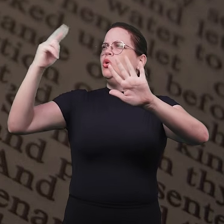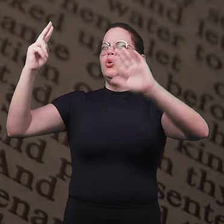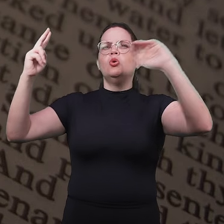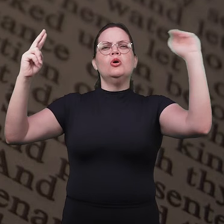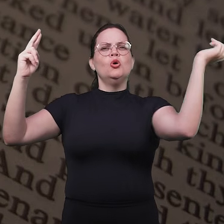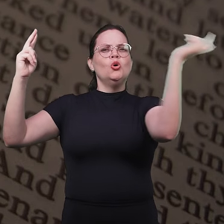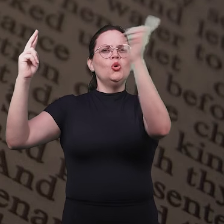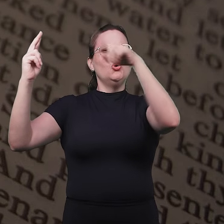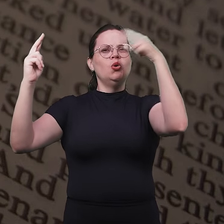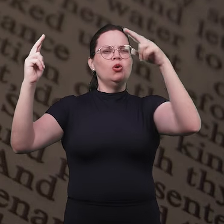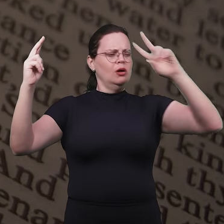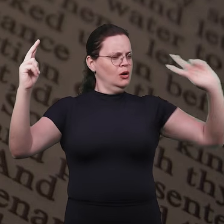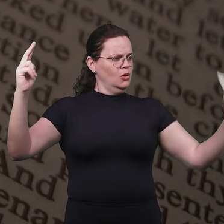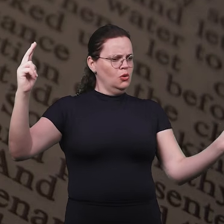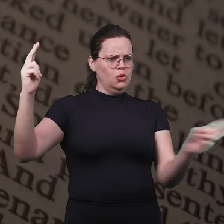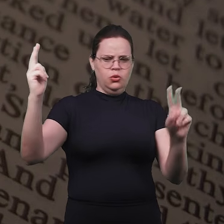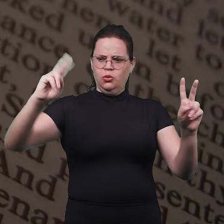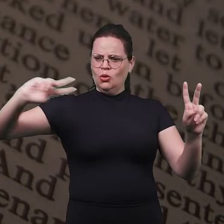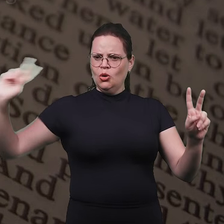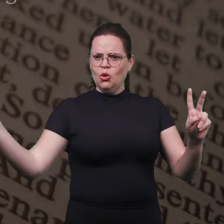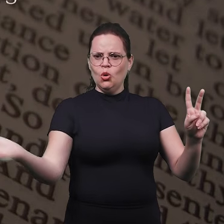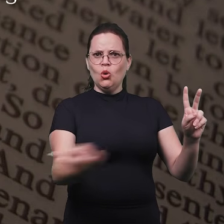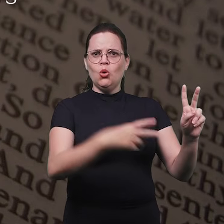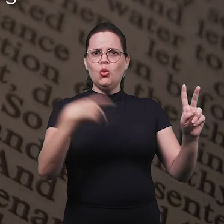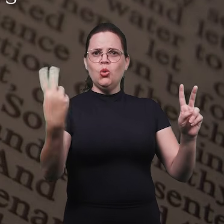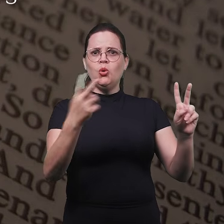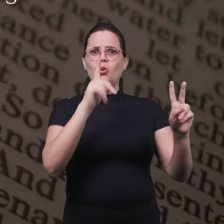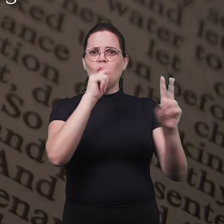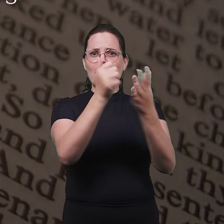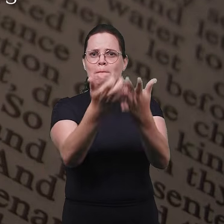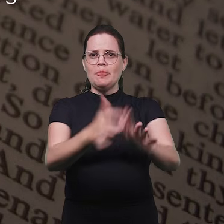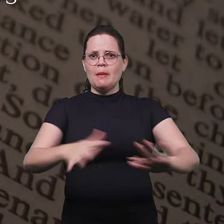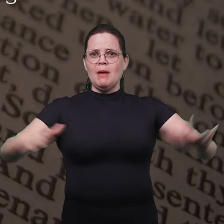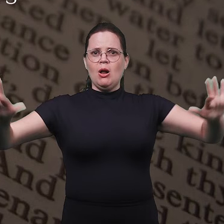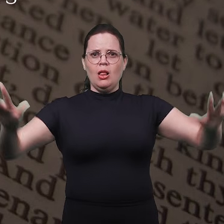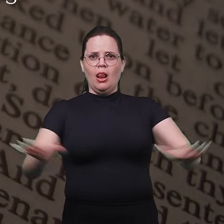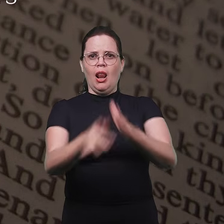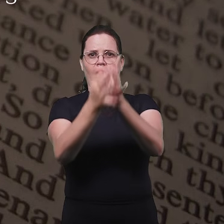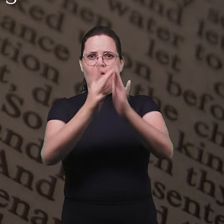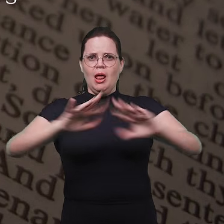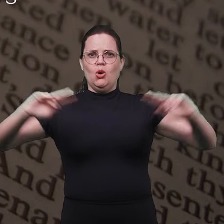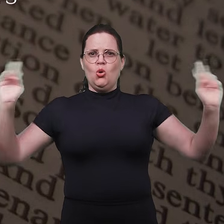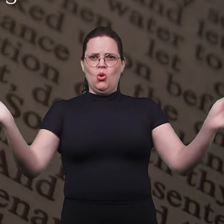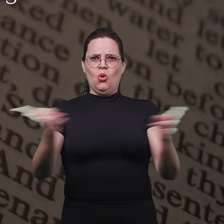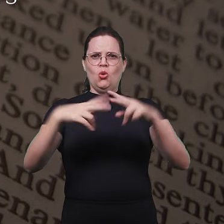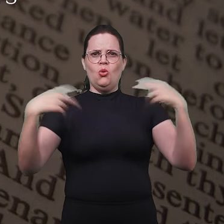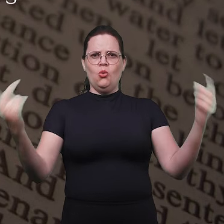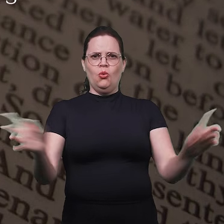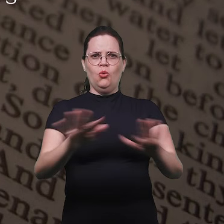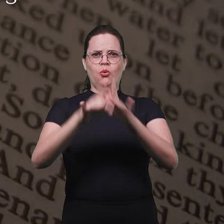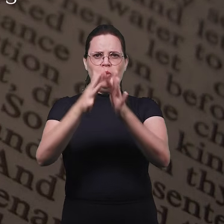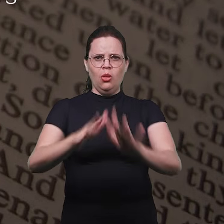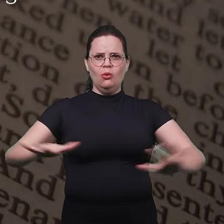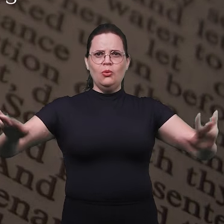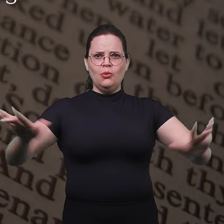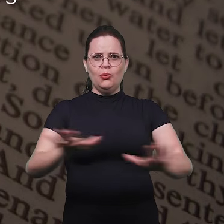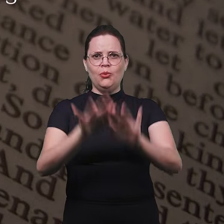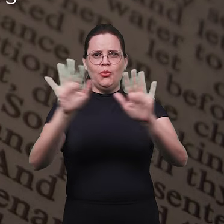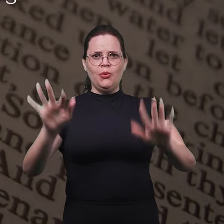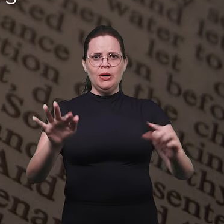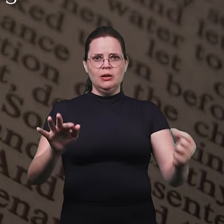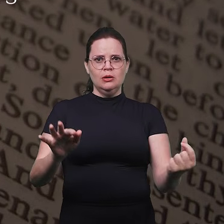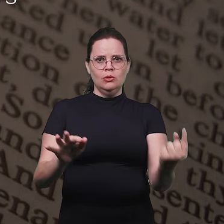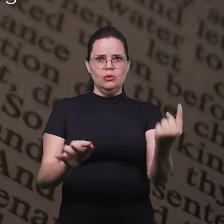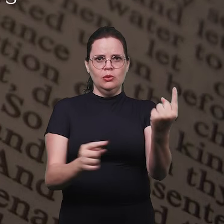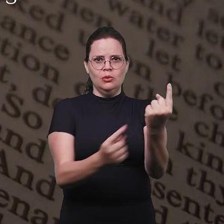do céu combatiam no mar grande, e 4 animais grandes, diferentes